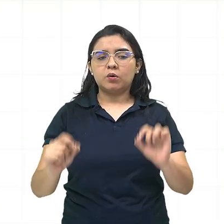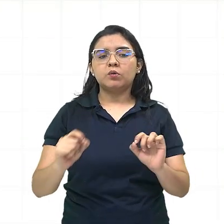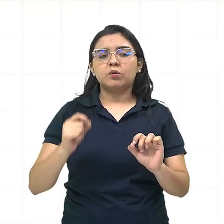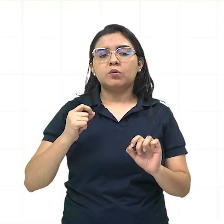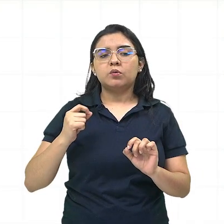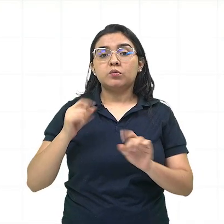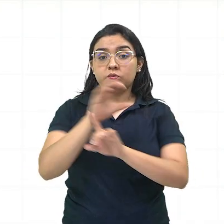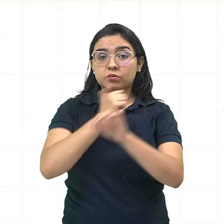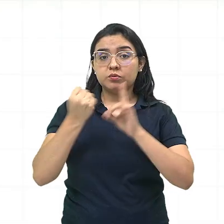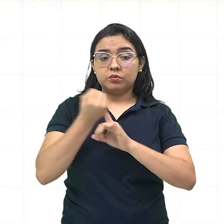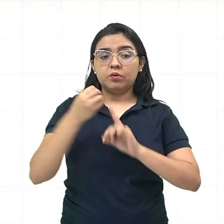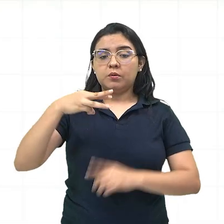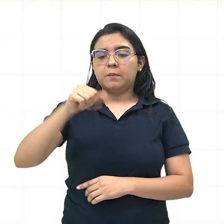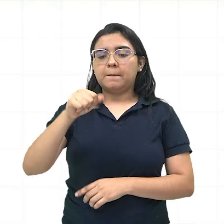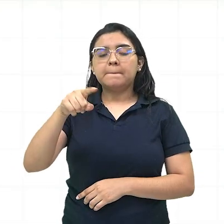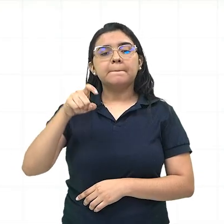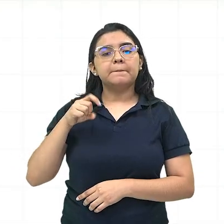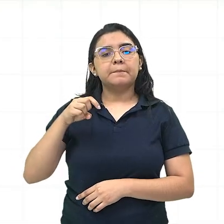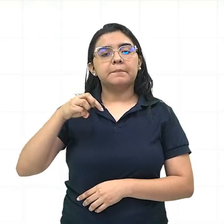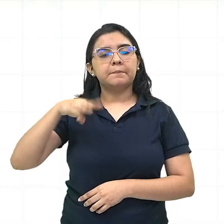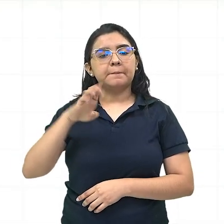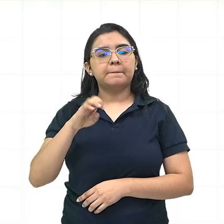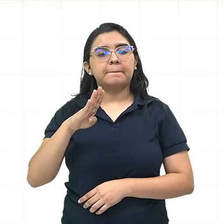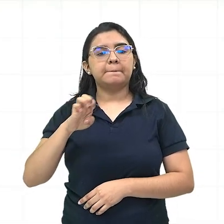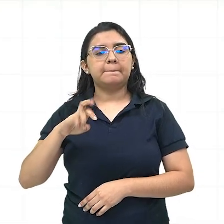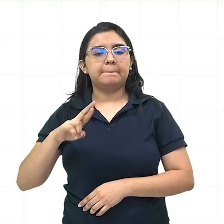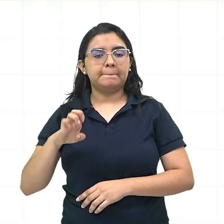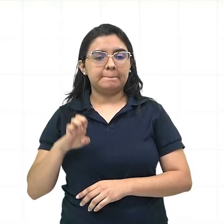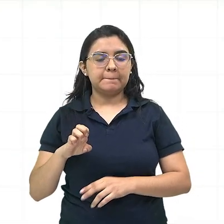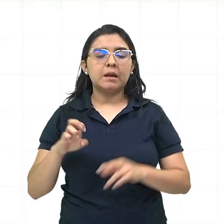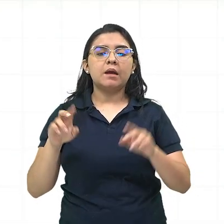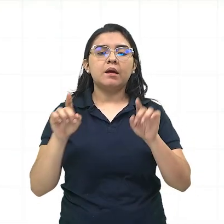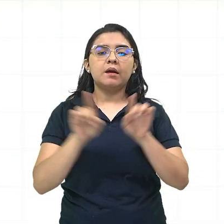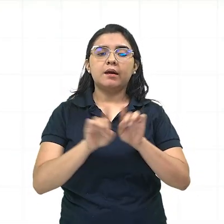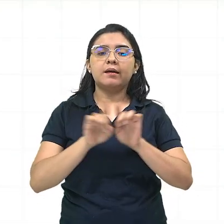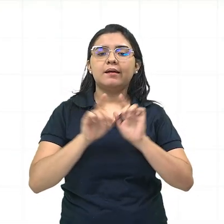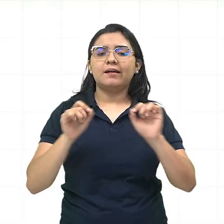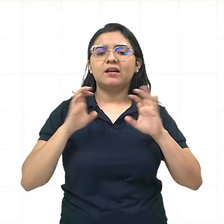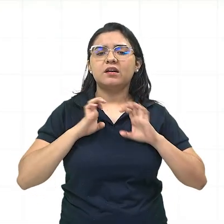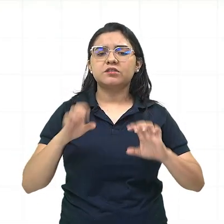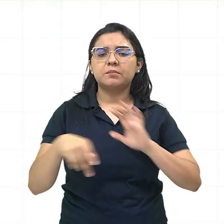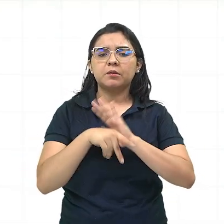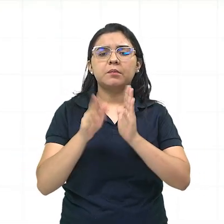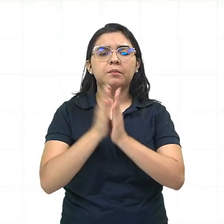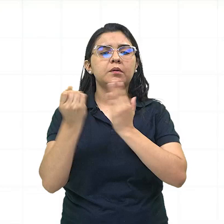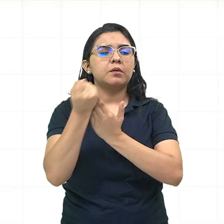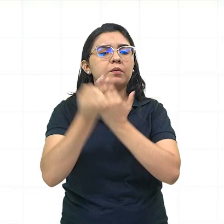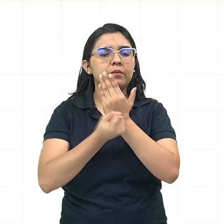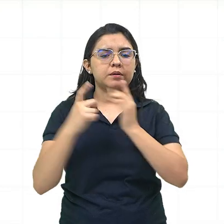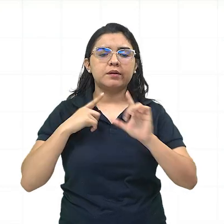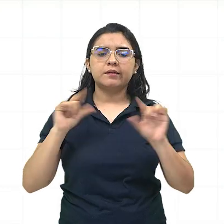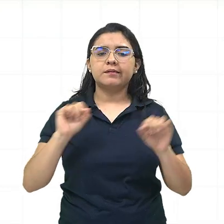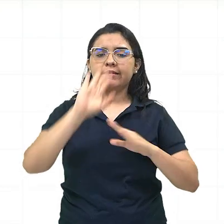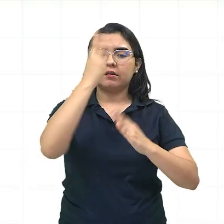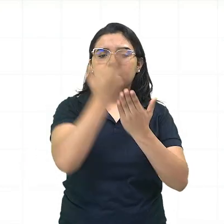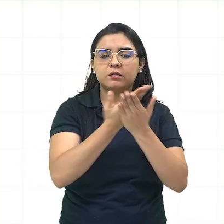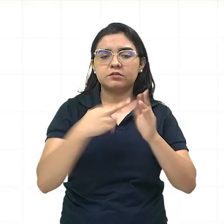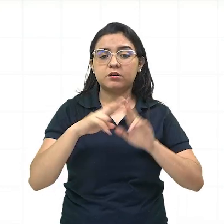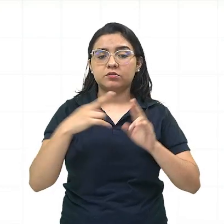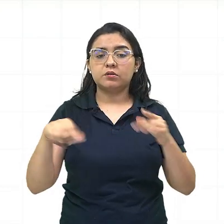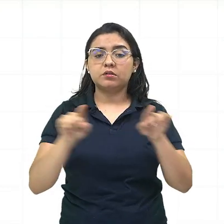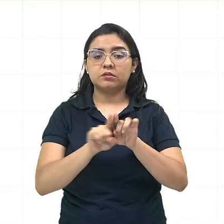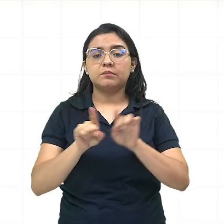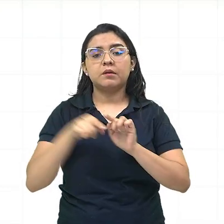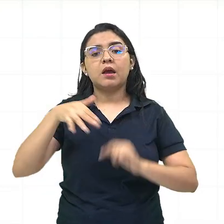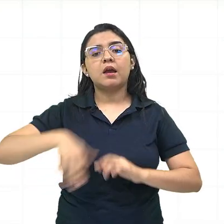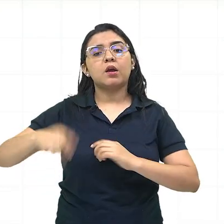Weber falou quando ele comentou sobre a ética protestante que moldou o capitalismo, ligando crenças religiosas